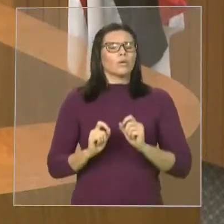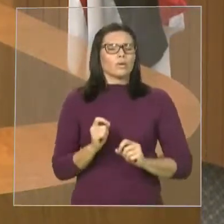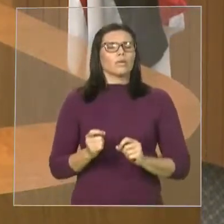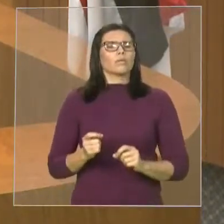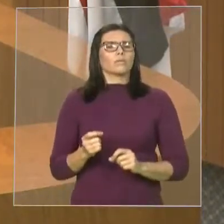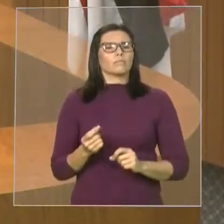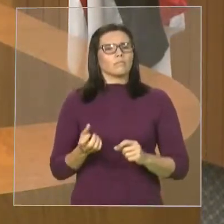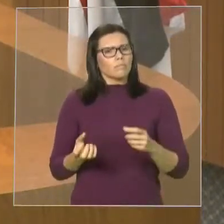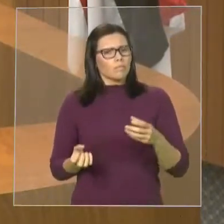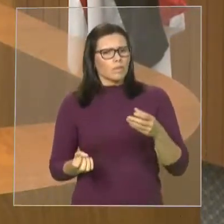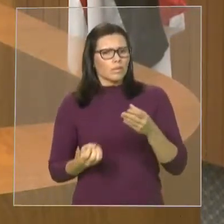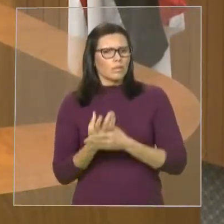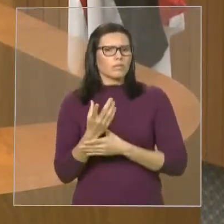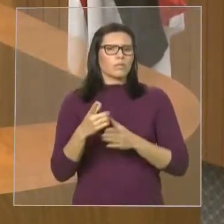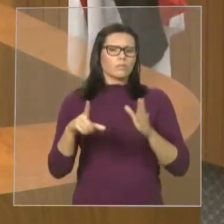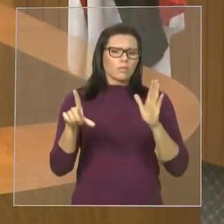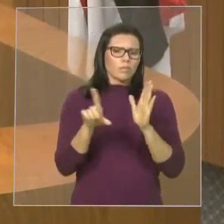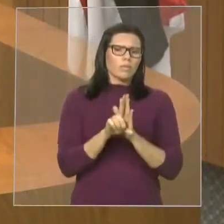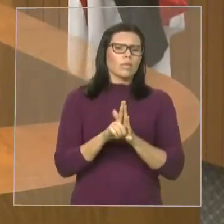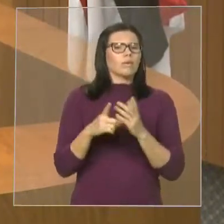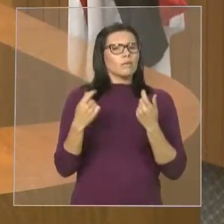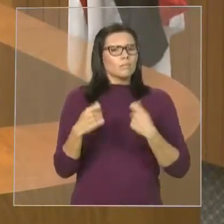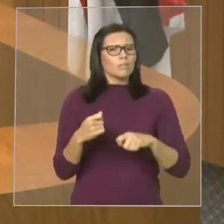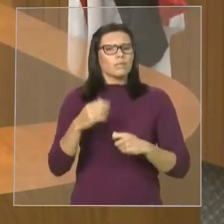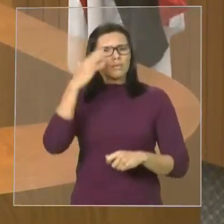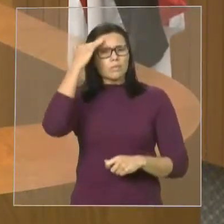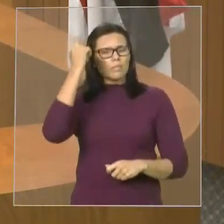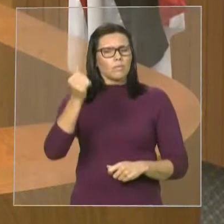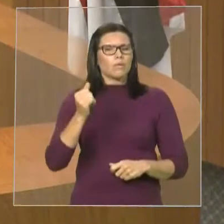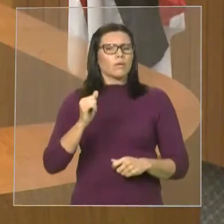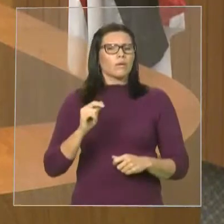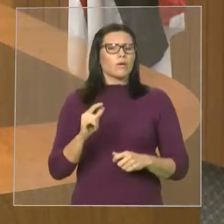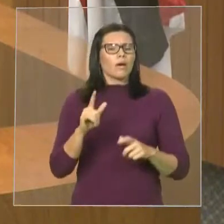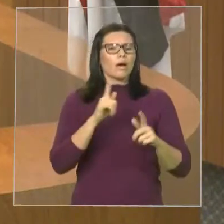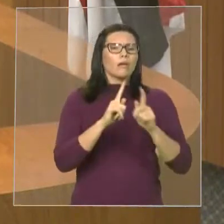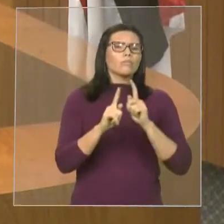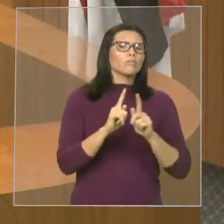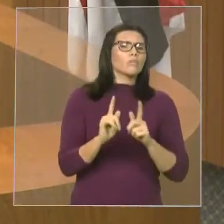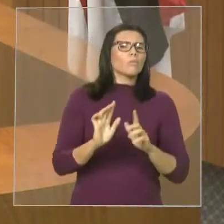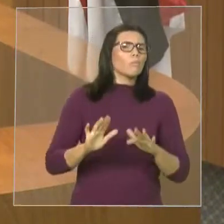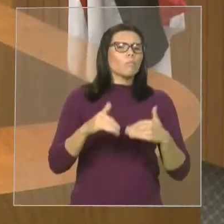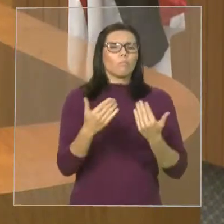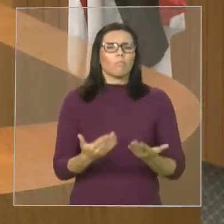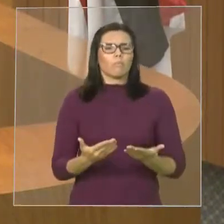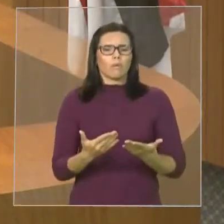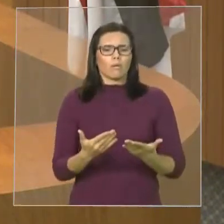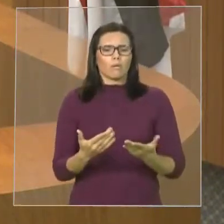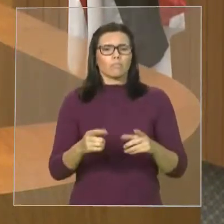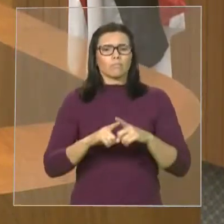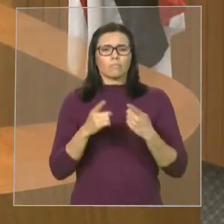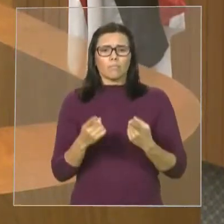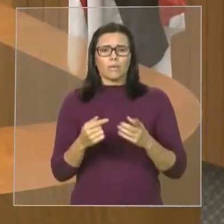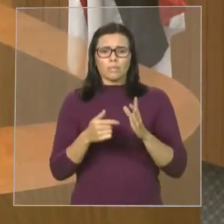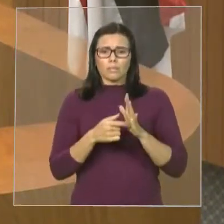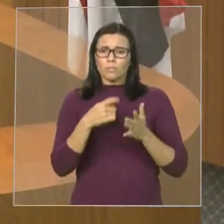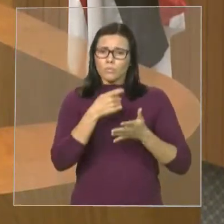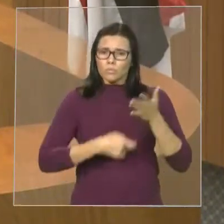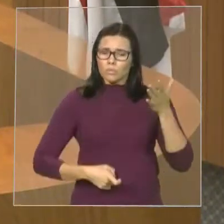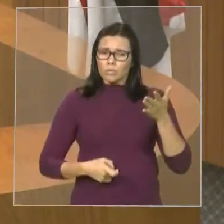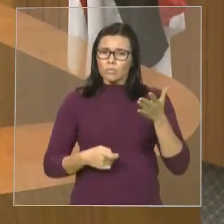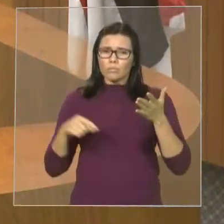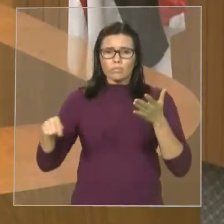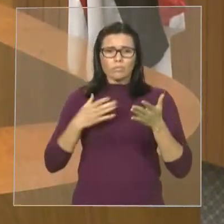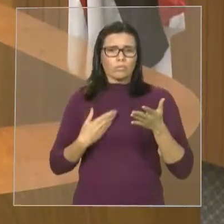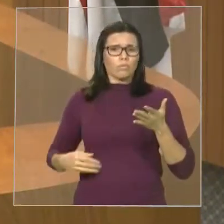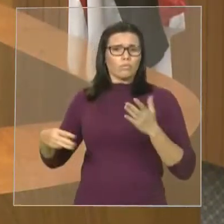institutos qual será a unidade gestora. E na forma como está o projeto original, aprovado pela Comissão de Constituição e